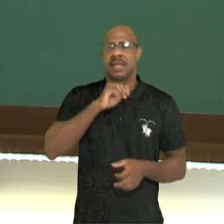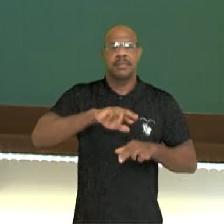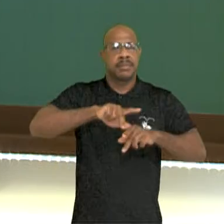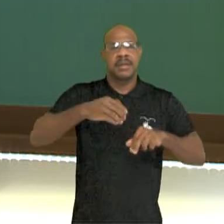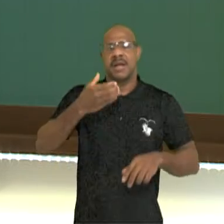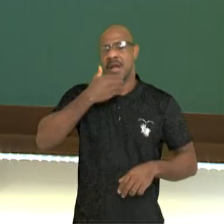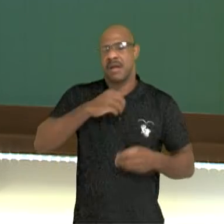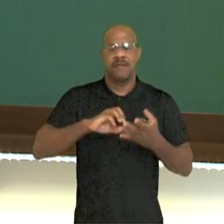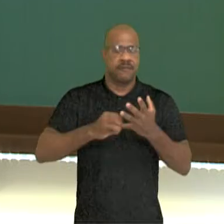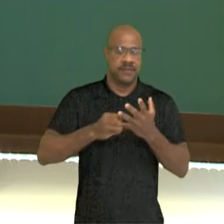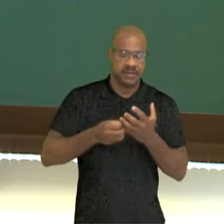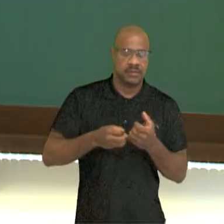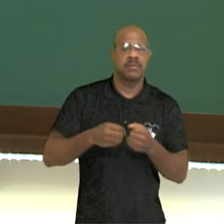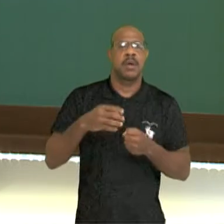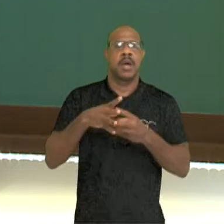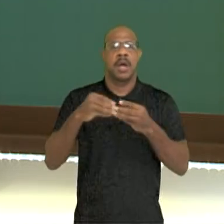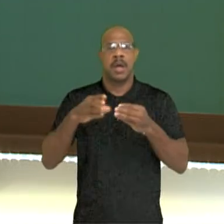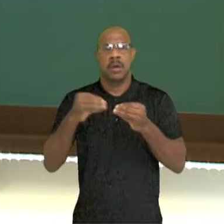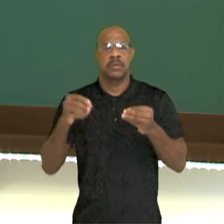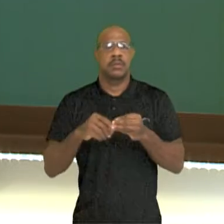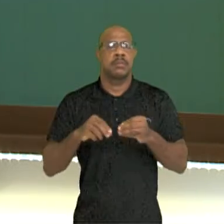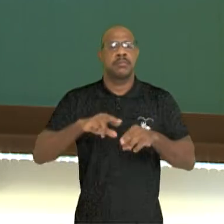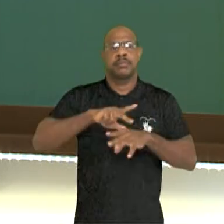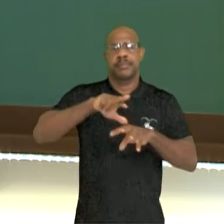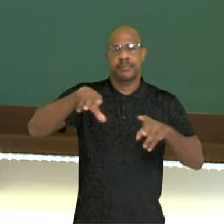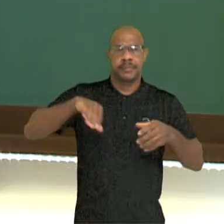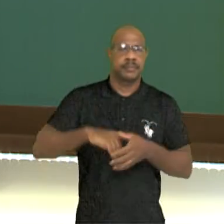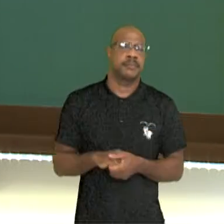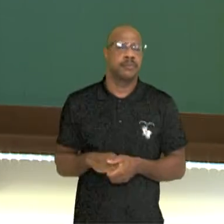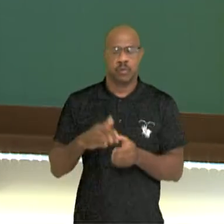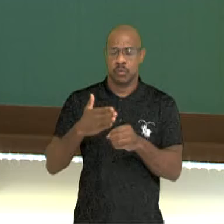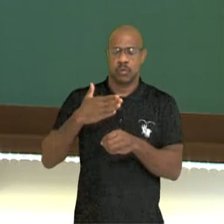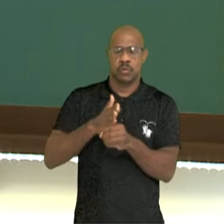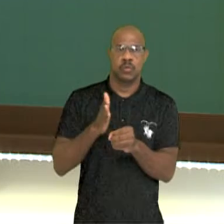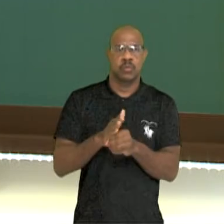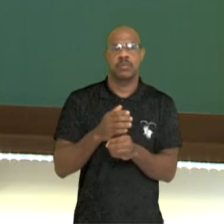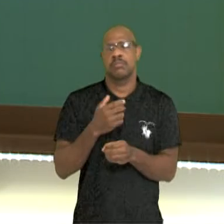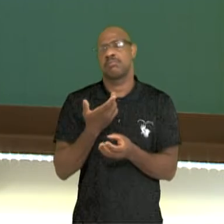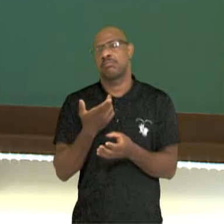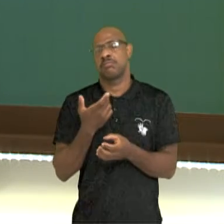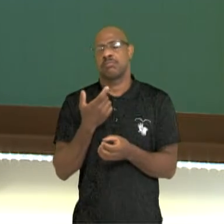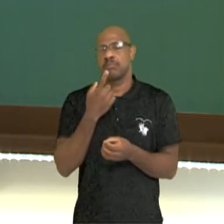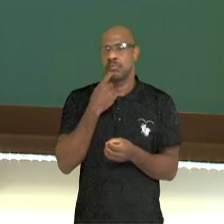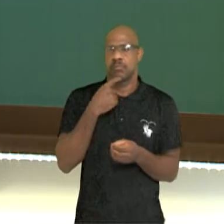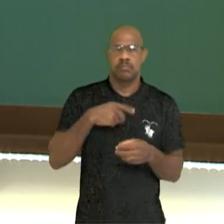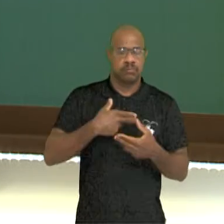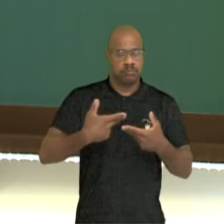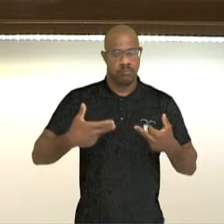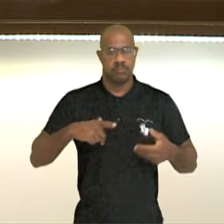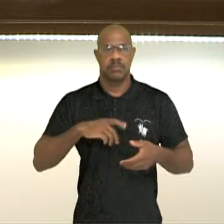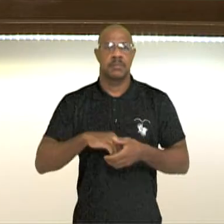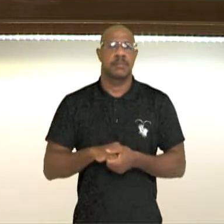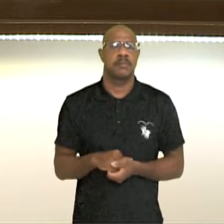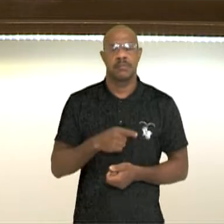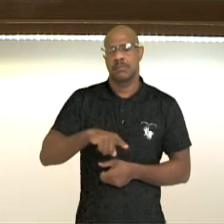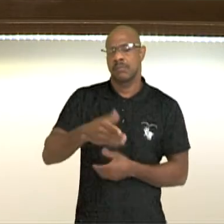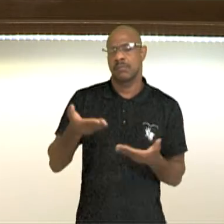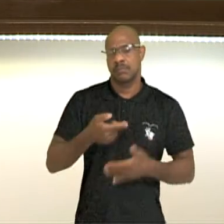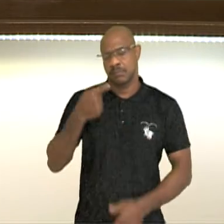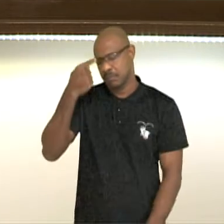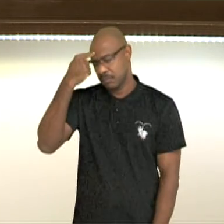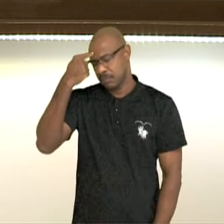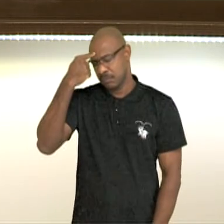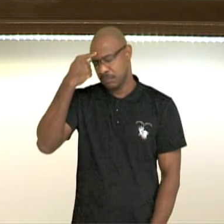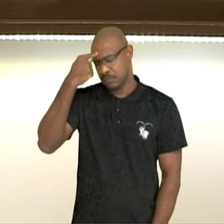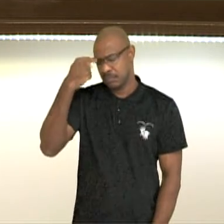o feijão, algodão, cactos e o tomate. E agora vocês devem estar pensando, né? E eu